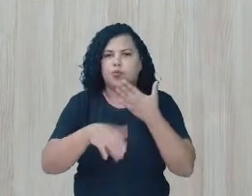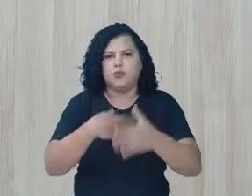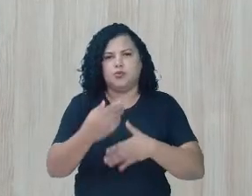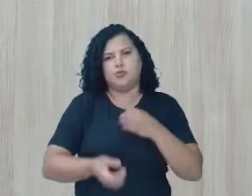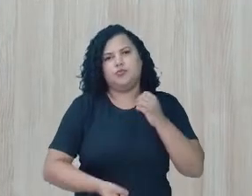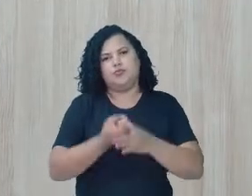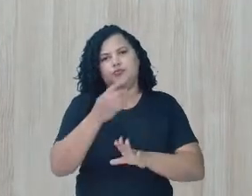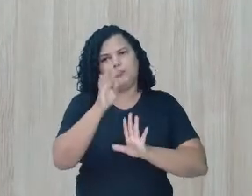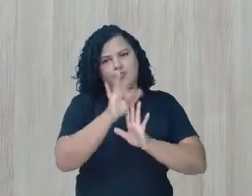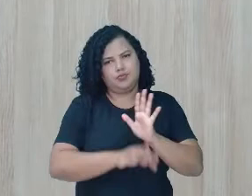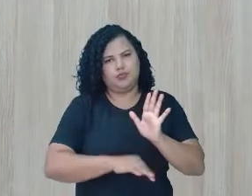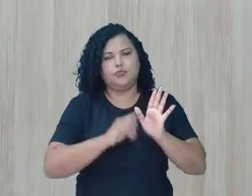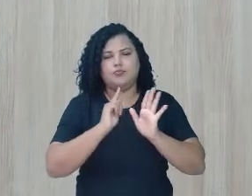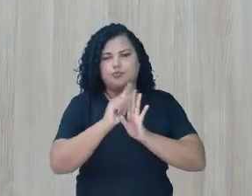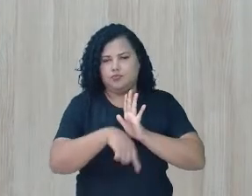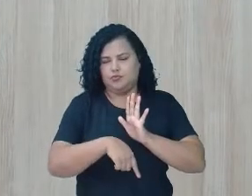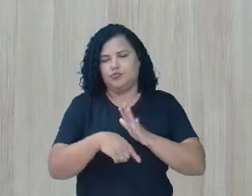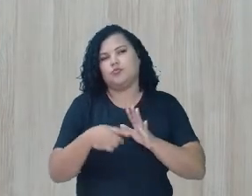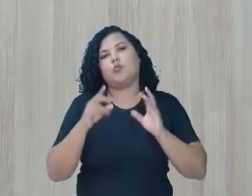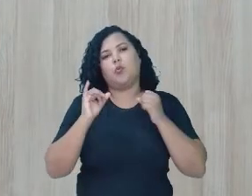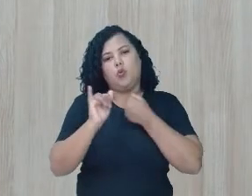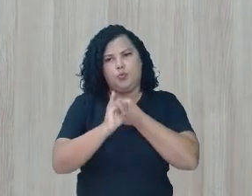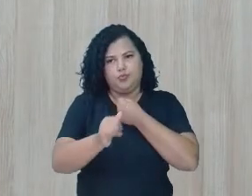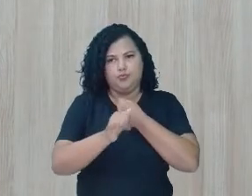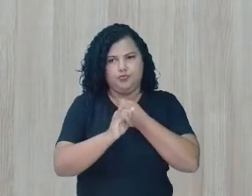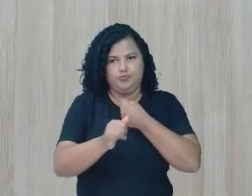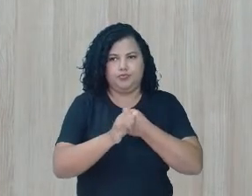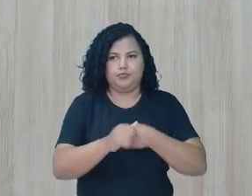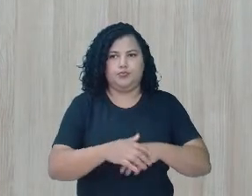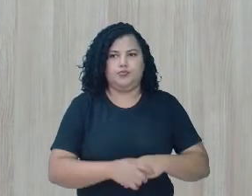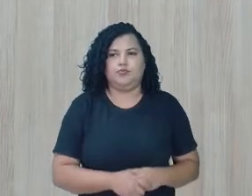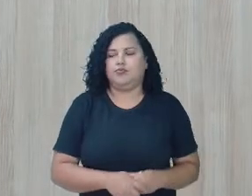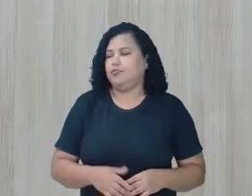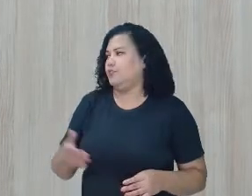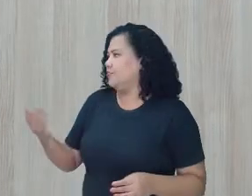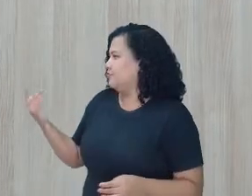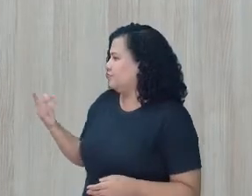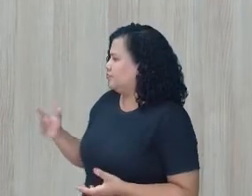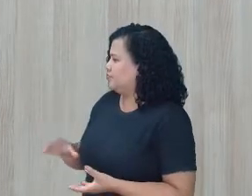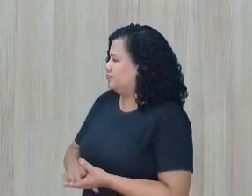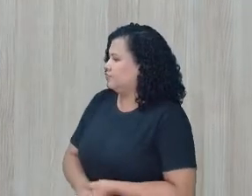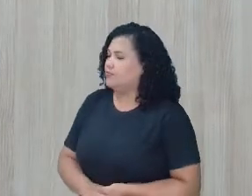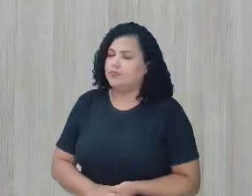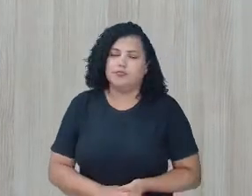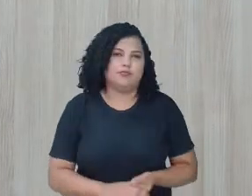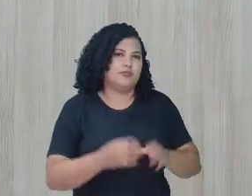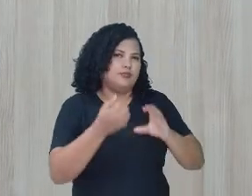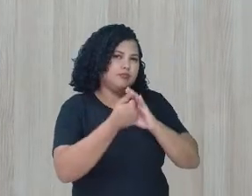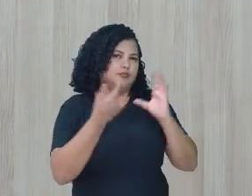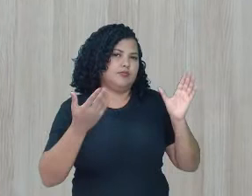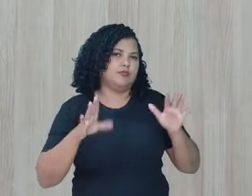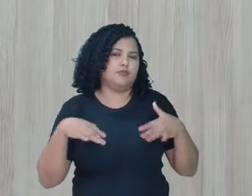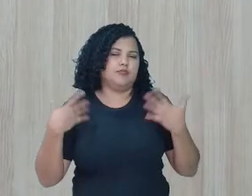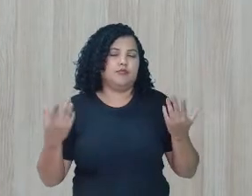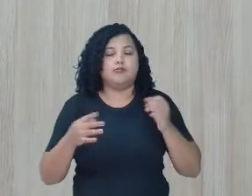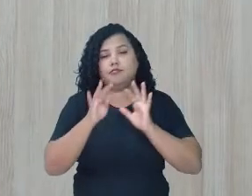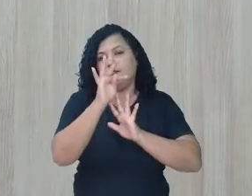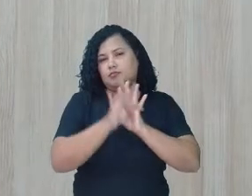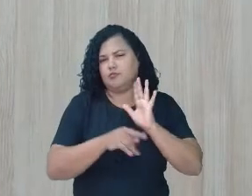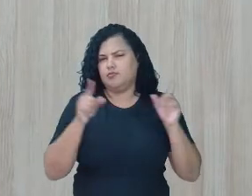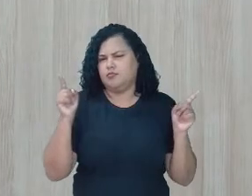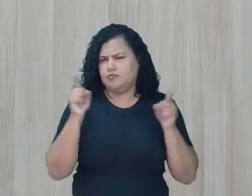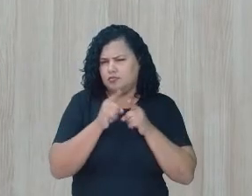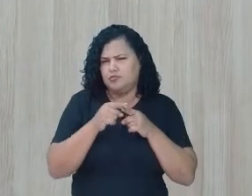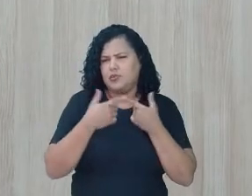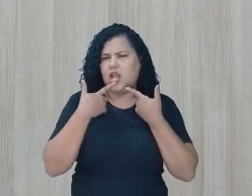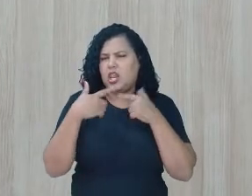crônica. Um gênero textual caracterizado por textos curtos, de linguagem simples e que retrata os